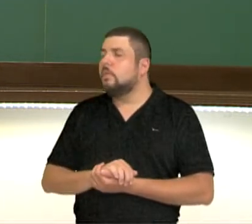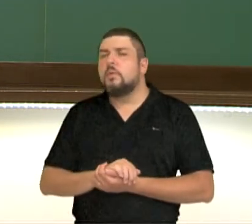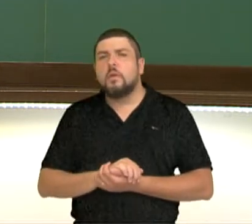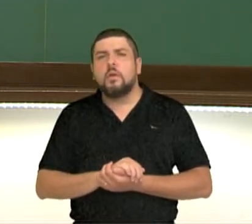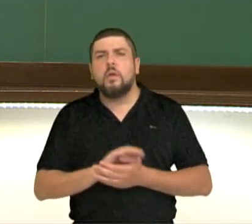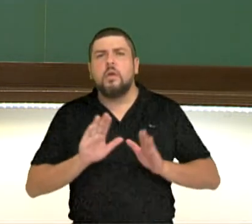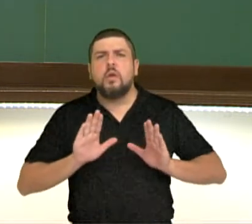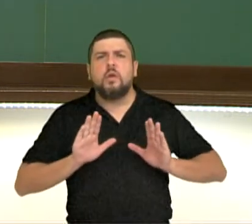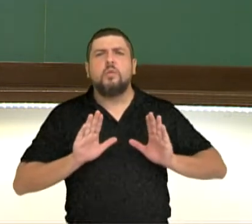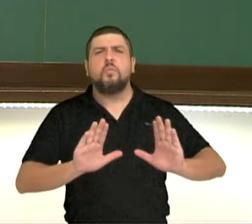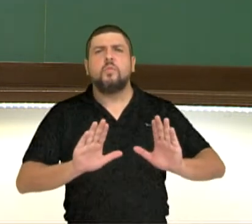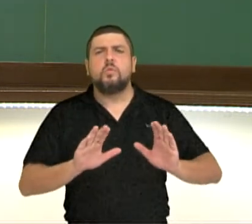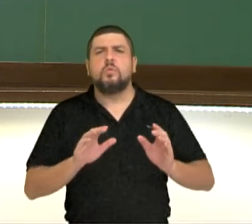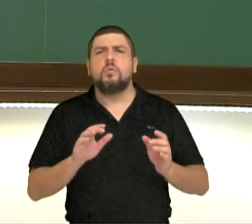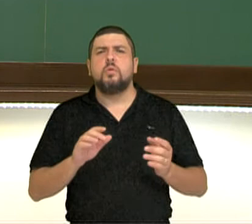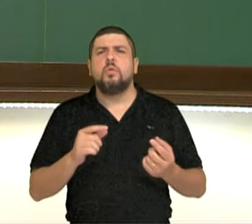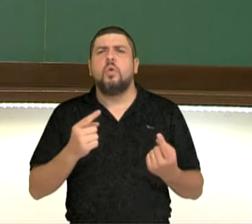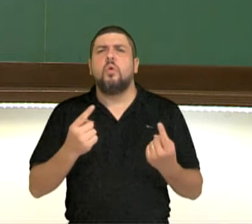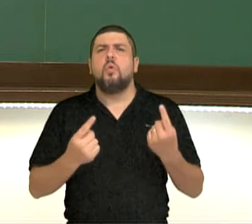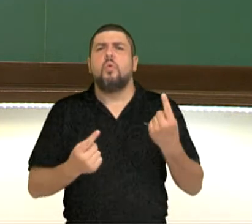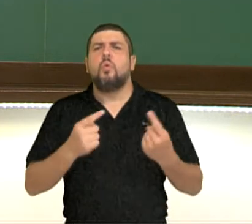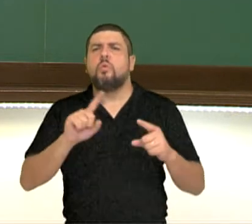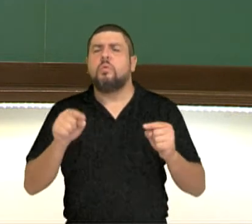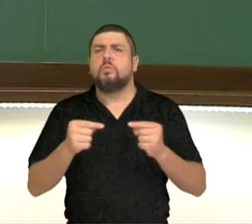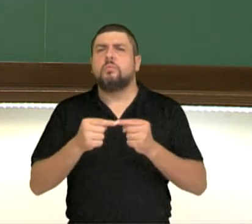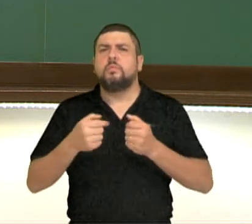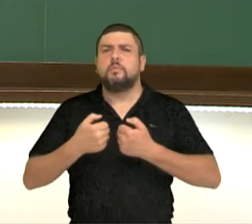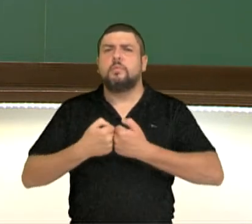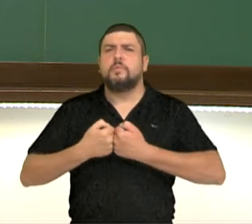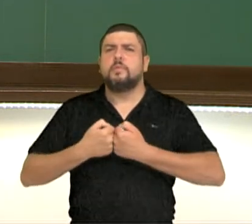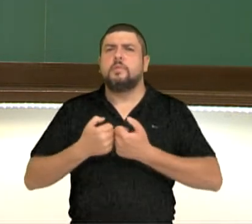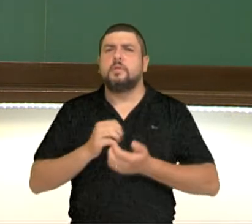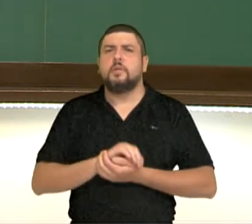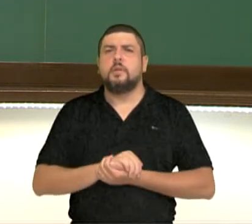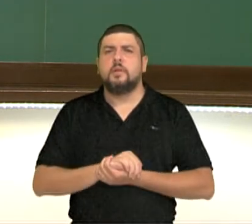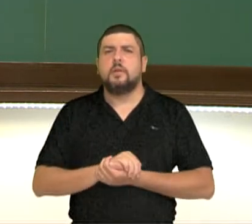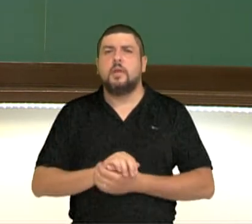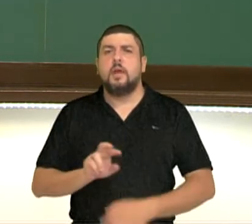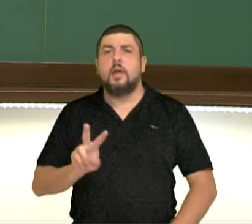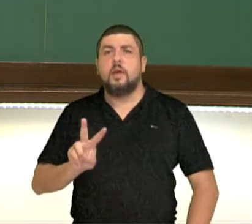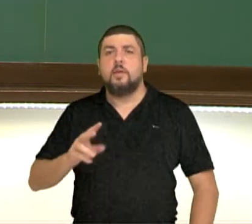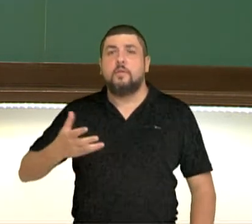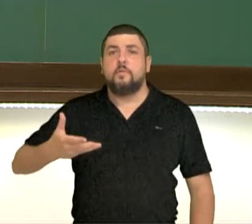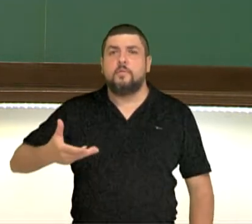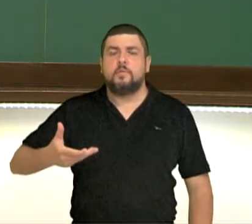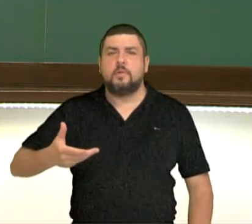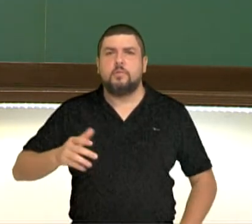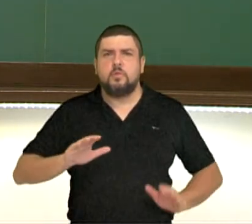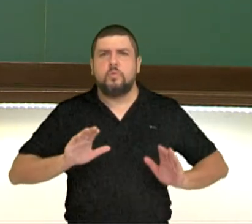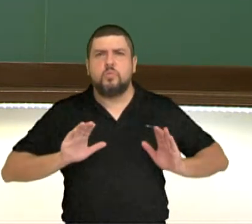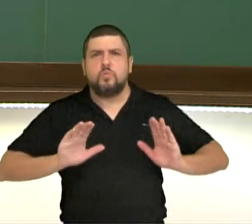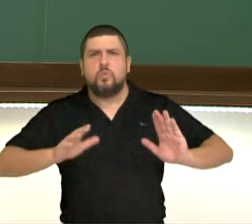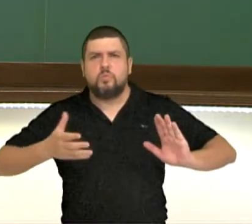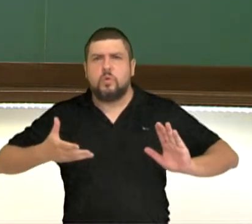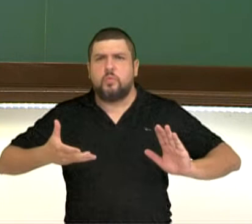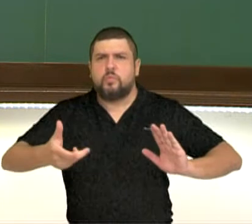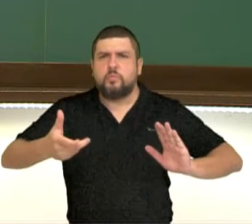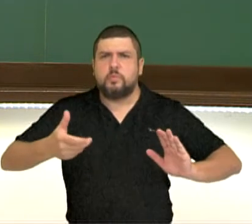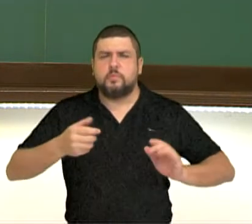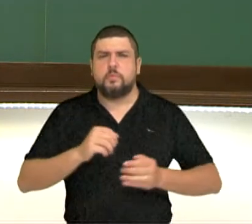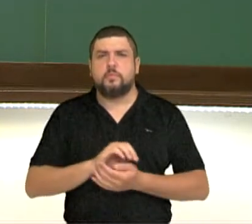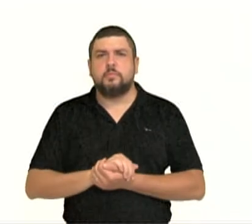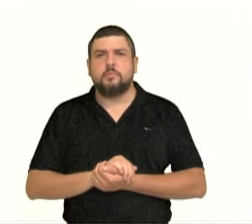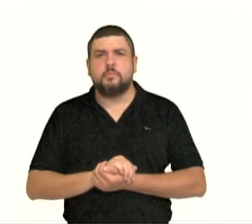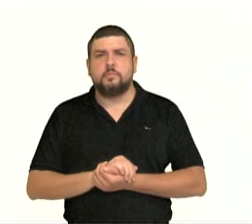está relacionado com qual grandeza física? Querido, a velocidade, certo? Veja que